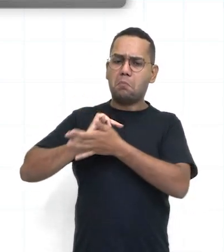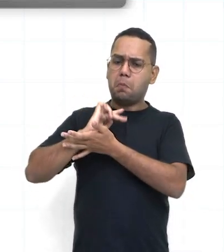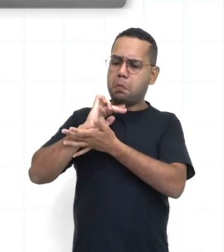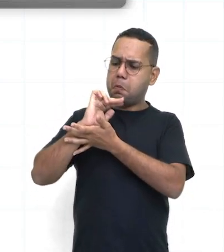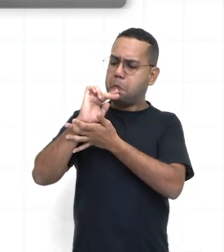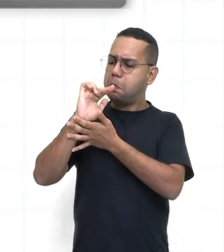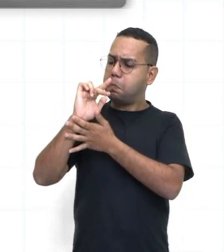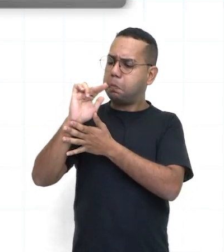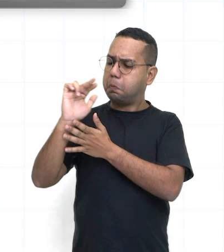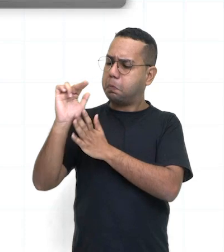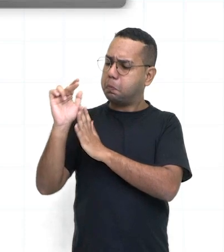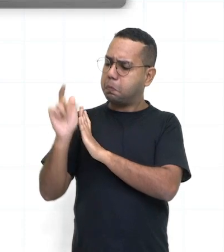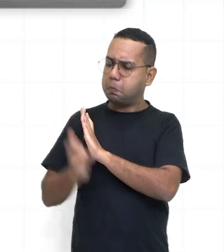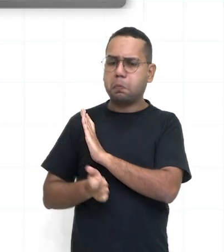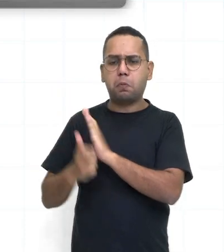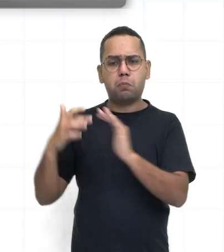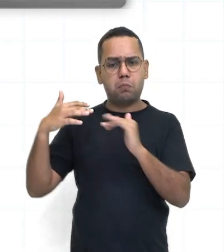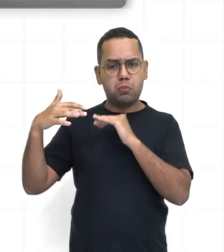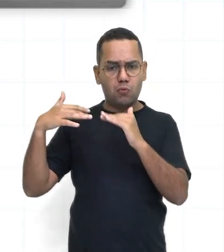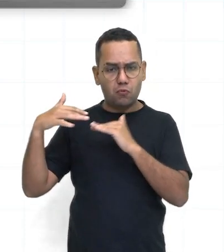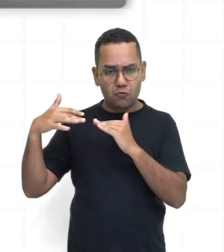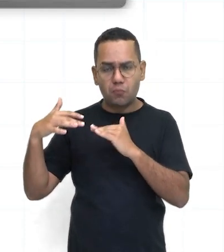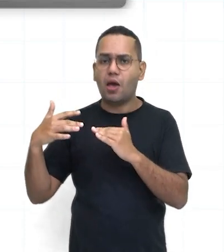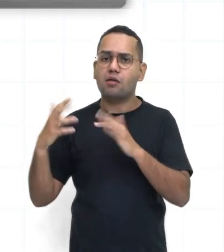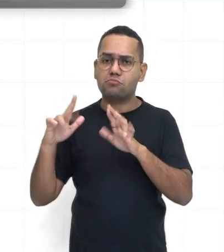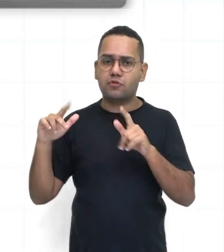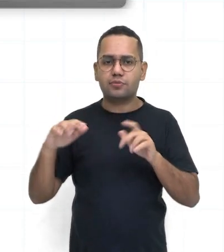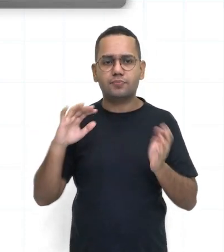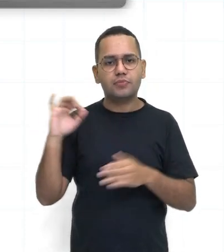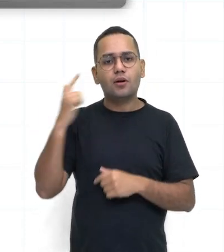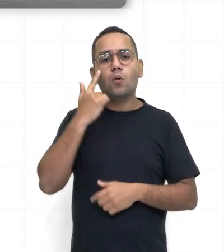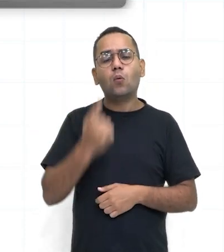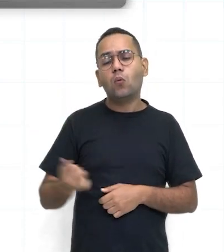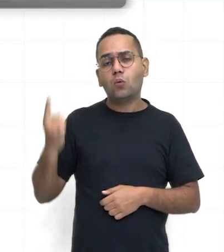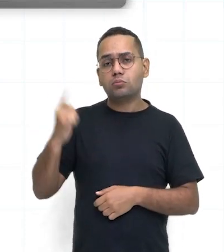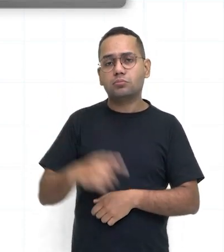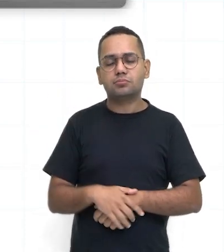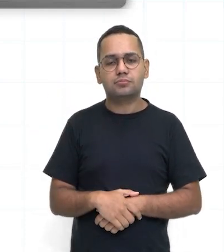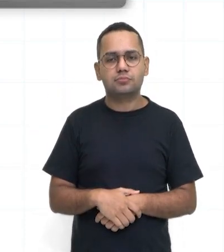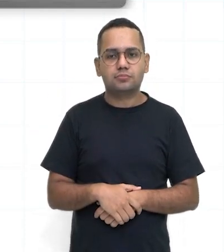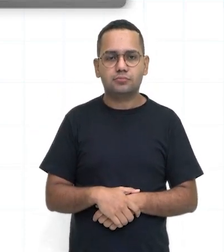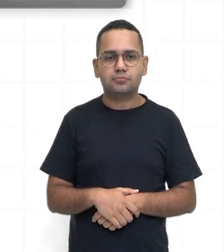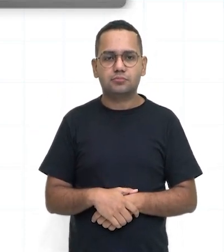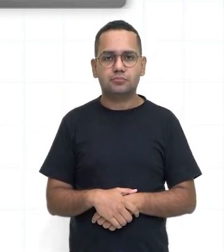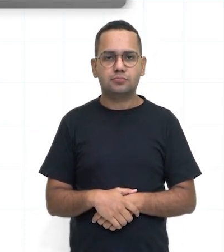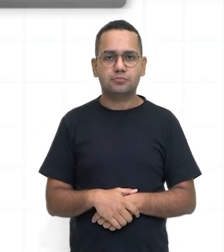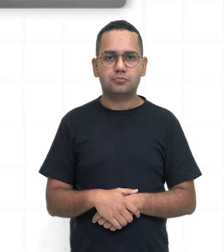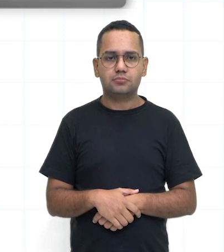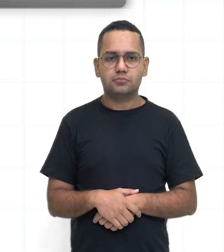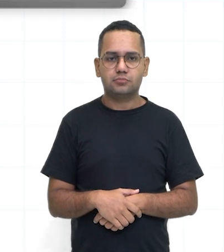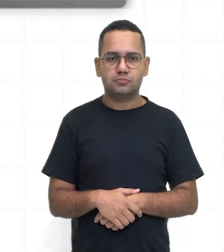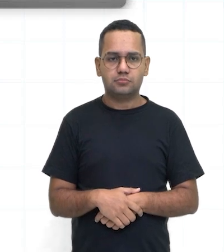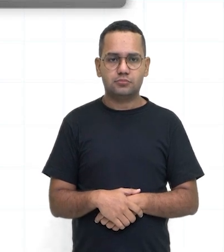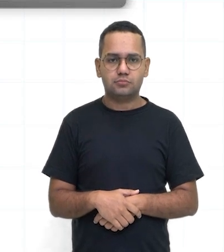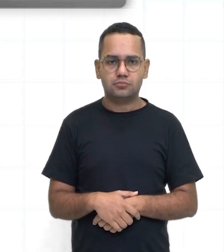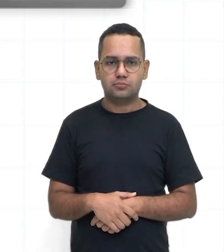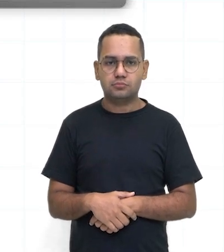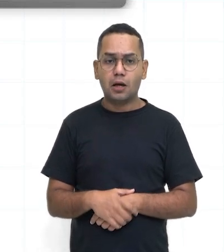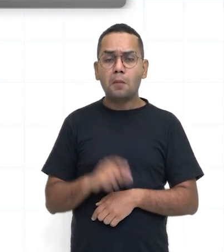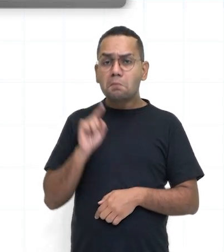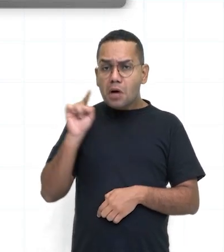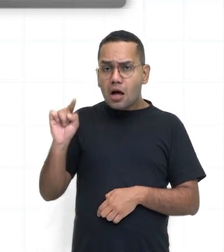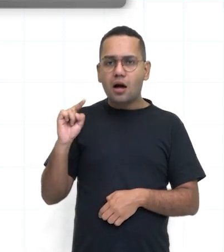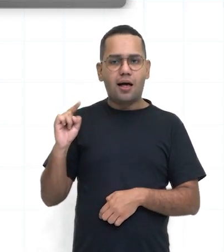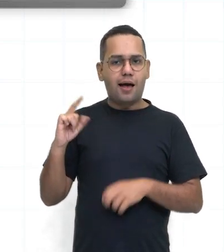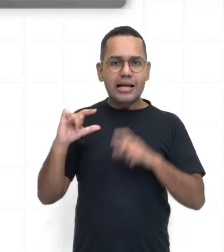tempo real. Movimento orgânico. O que nós temos que falar sobre esse movimento orgânico? Os movimentos são